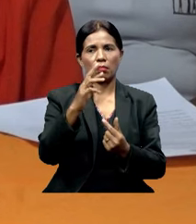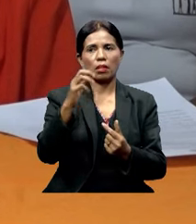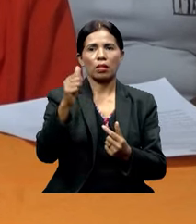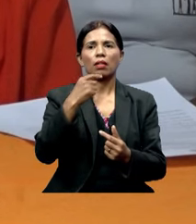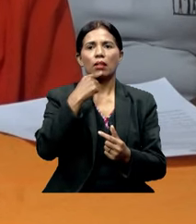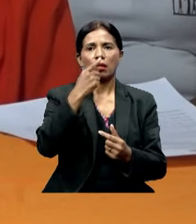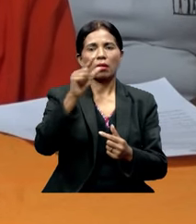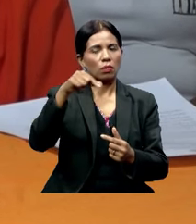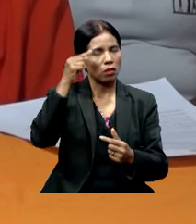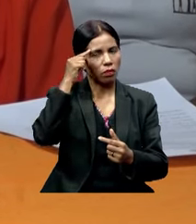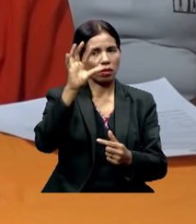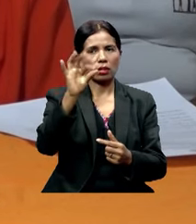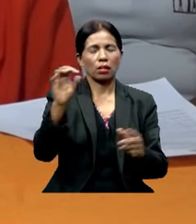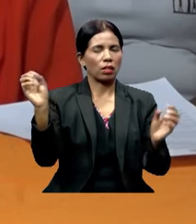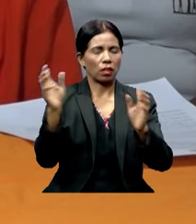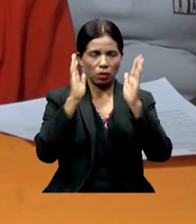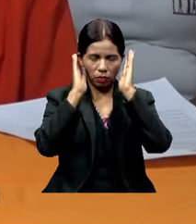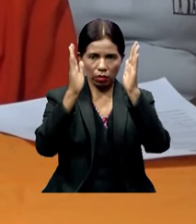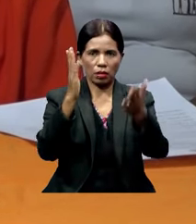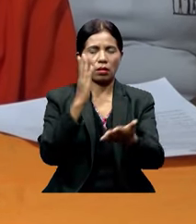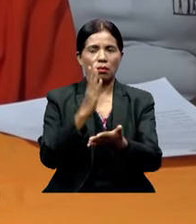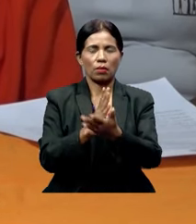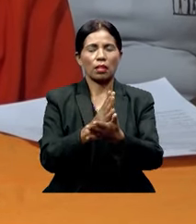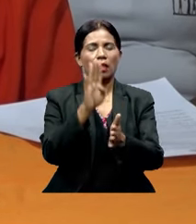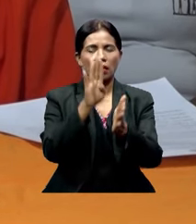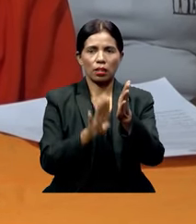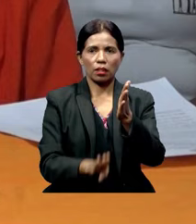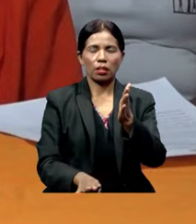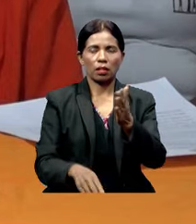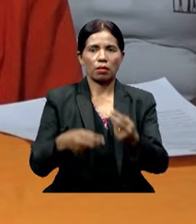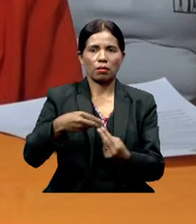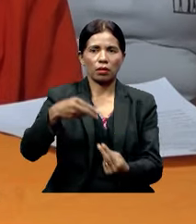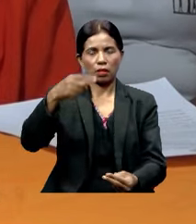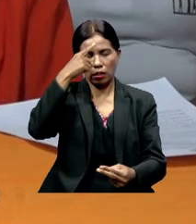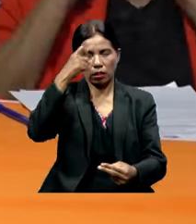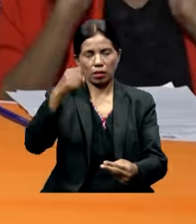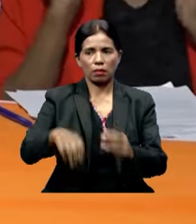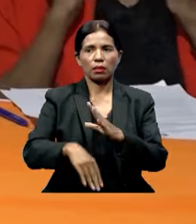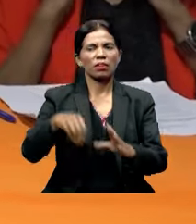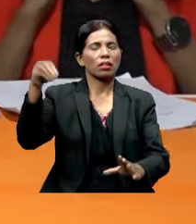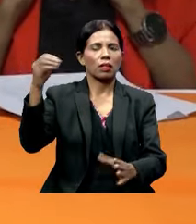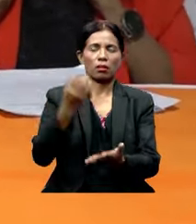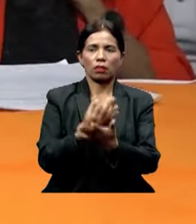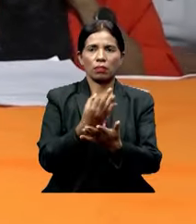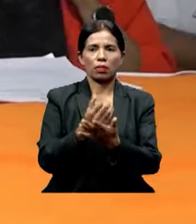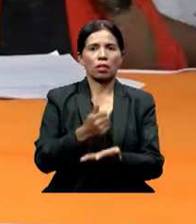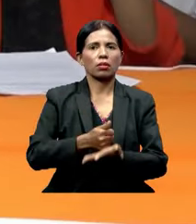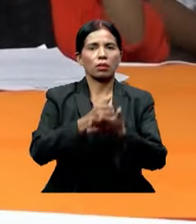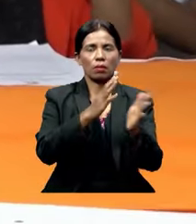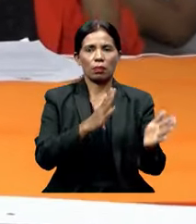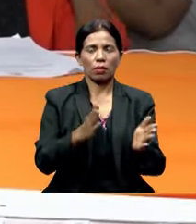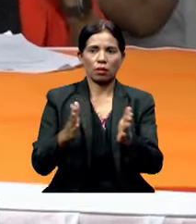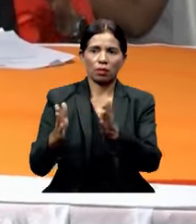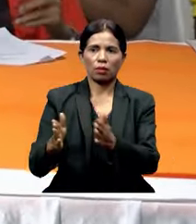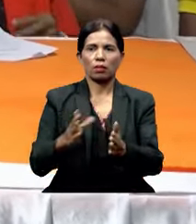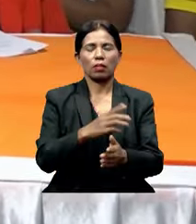atetem, governo da CIA, lá é seriedade a tu combate que a má nutrição. Tambah elimina ona orçamento nebe bela ajuda promove